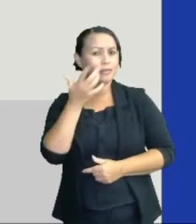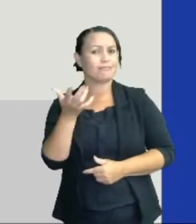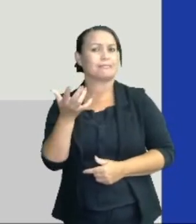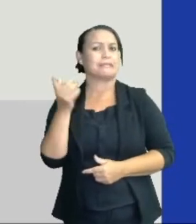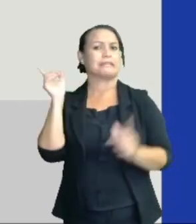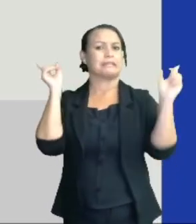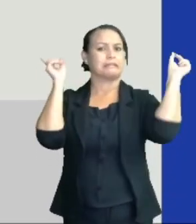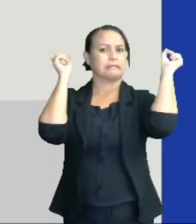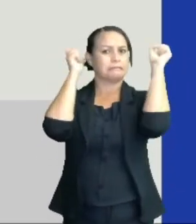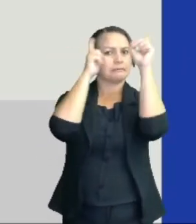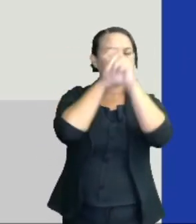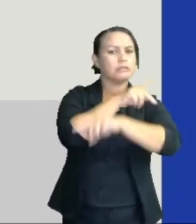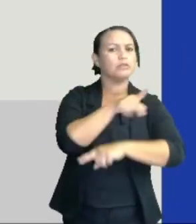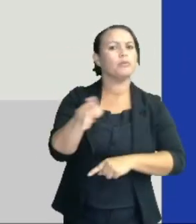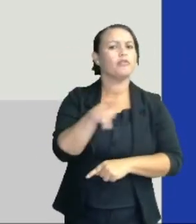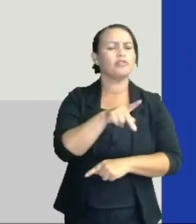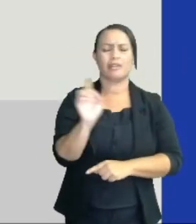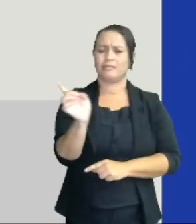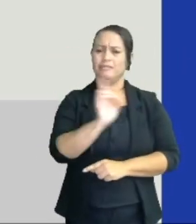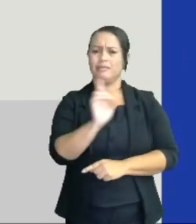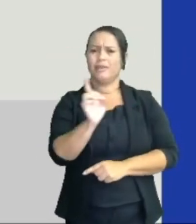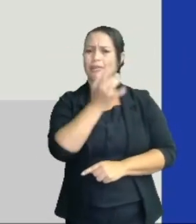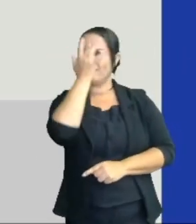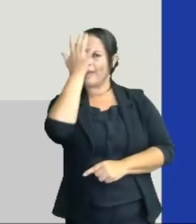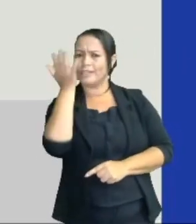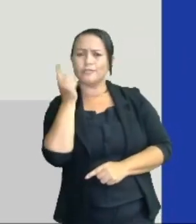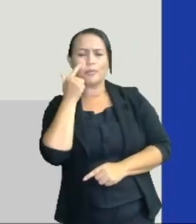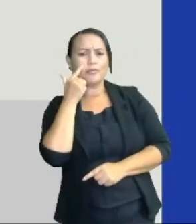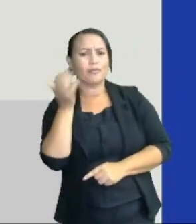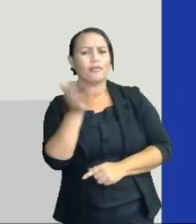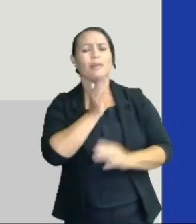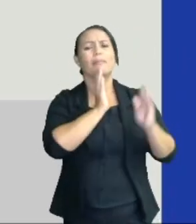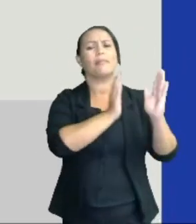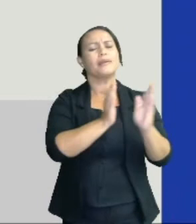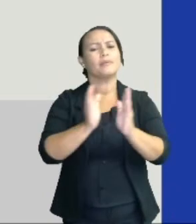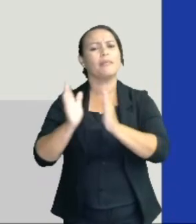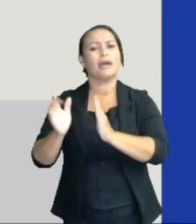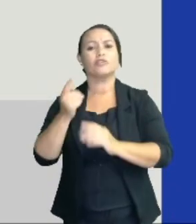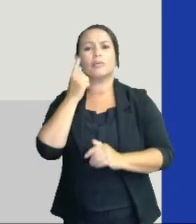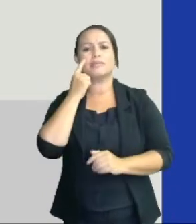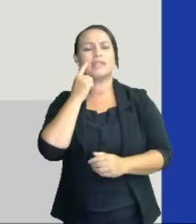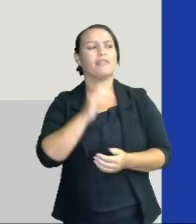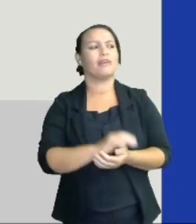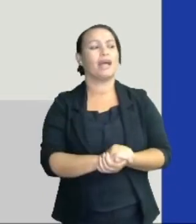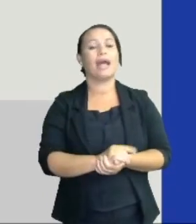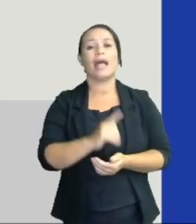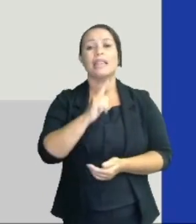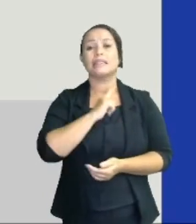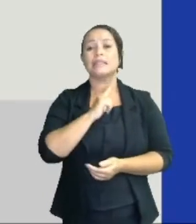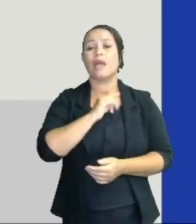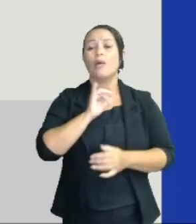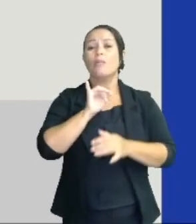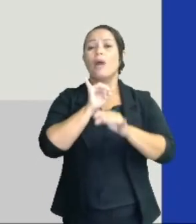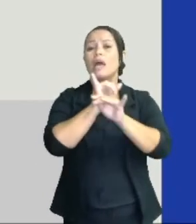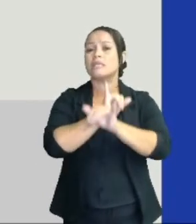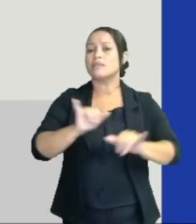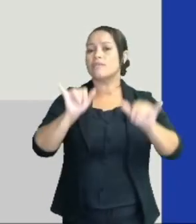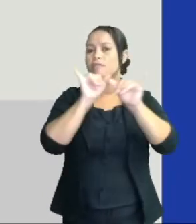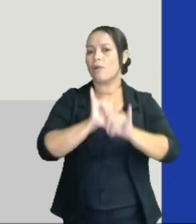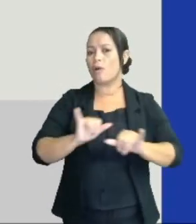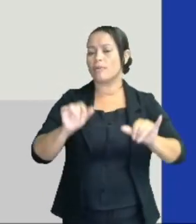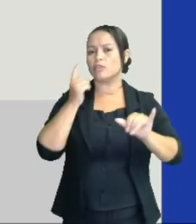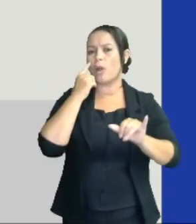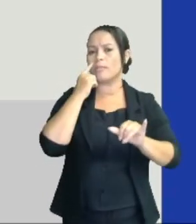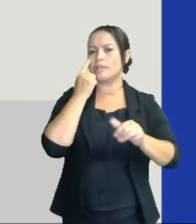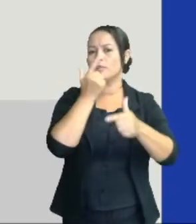Professora, que difícil! Não, gente, vamos lá, passo a passo. Vamos ver as informações que a gente tem aqui